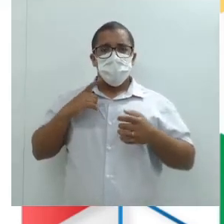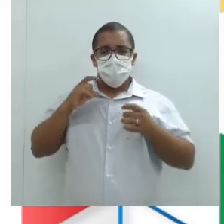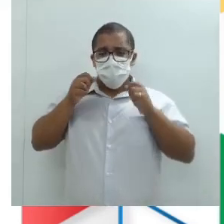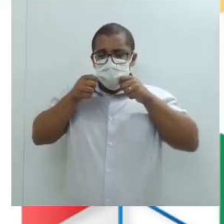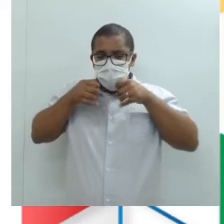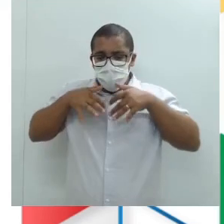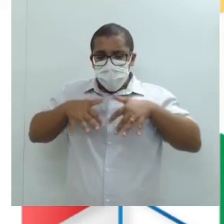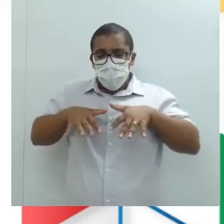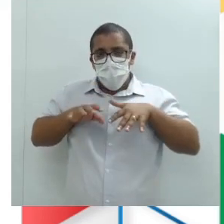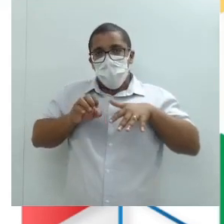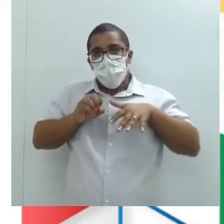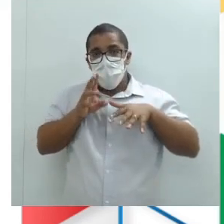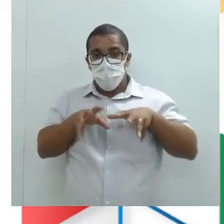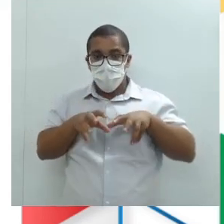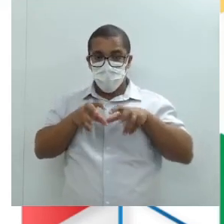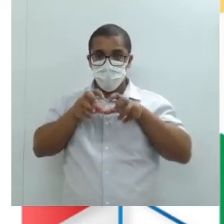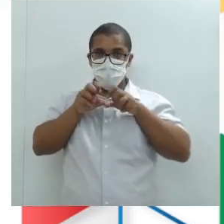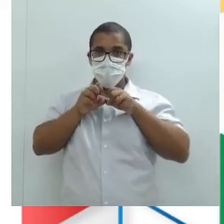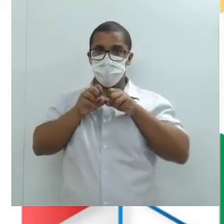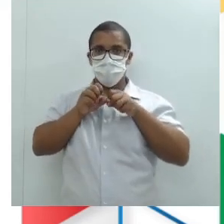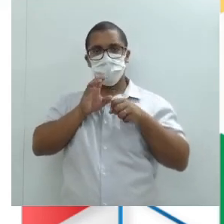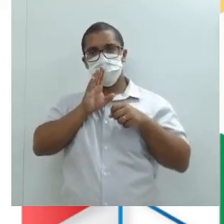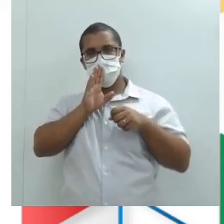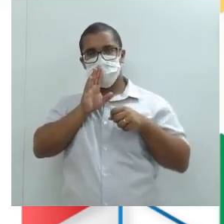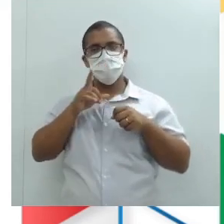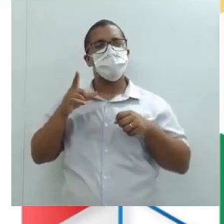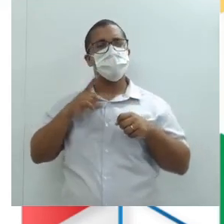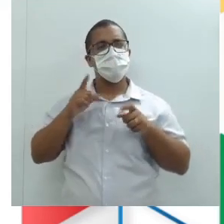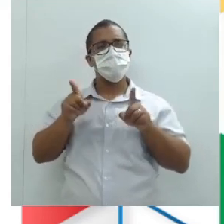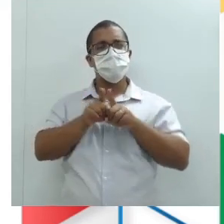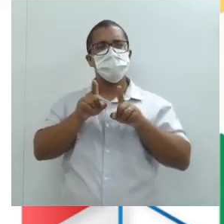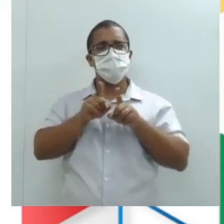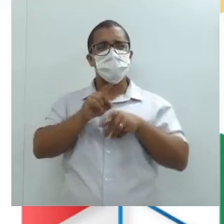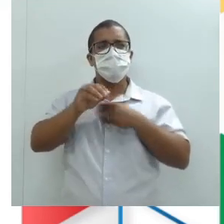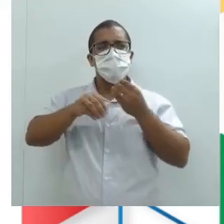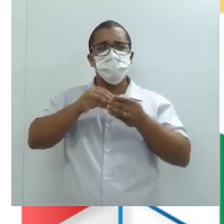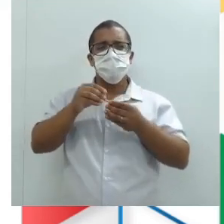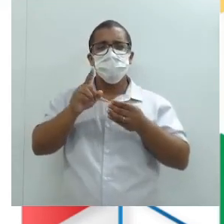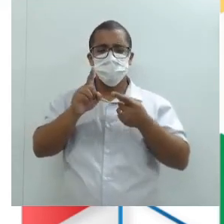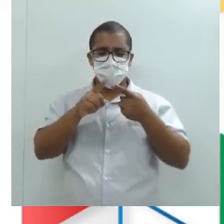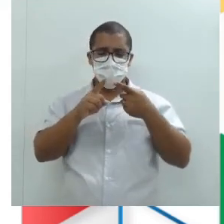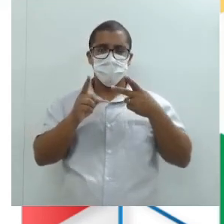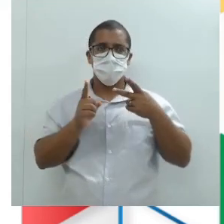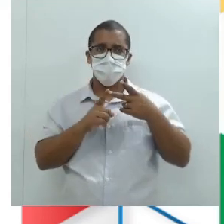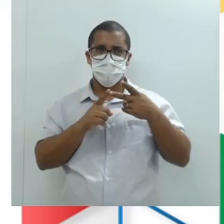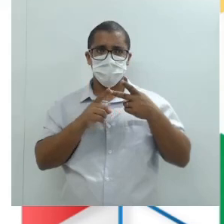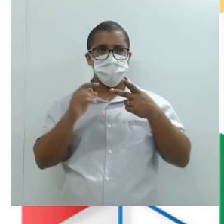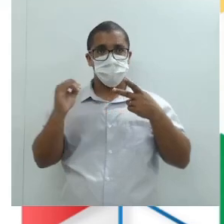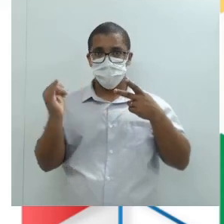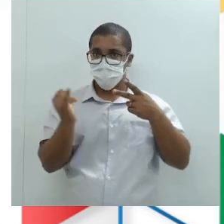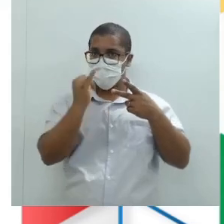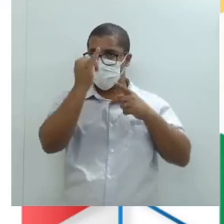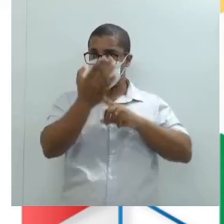hormônios pela hipófise. Além disso, sintetiza 2 importantes hormônios que são